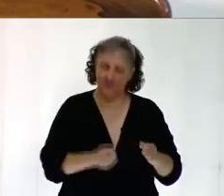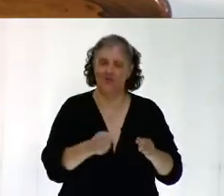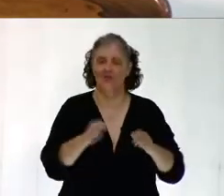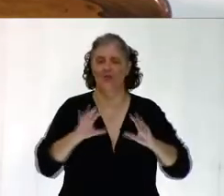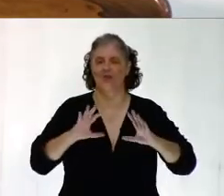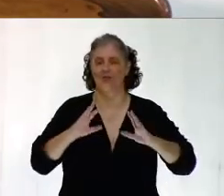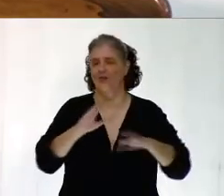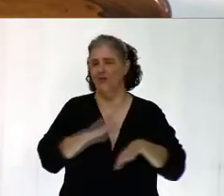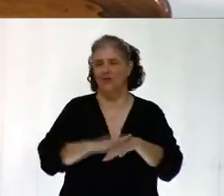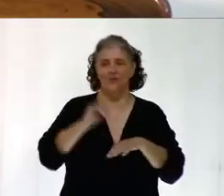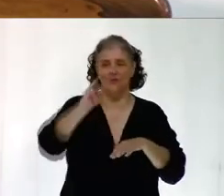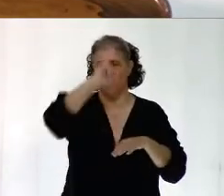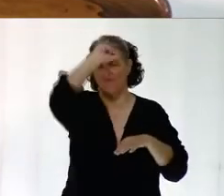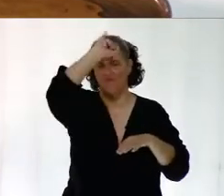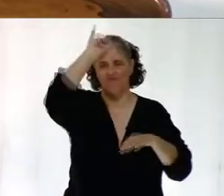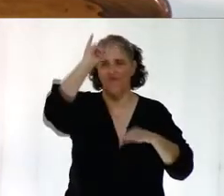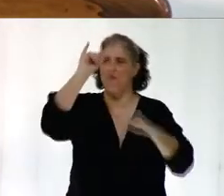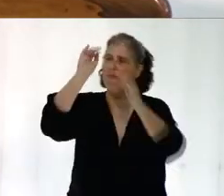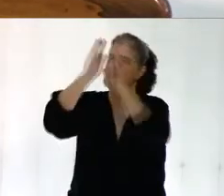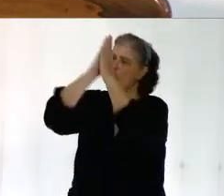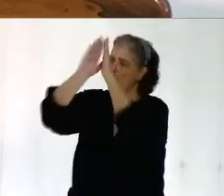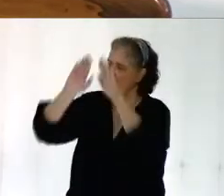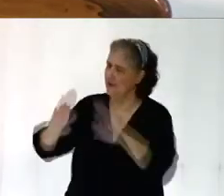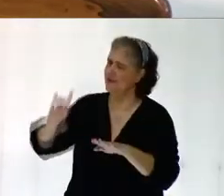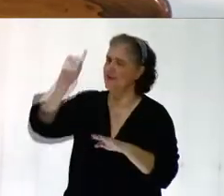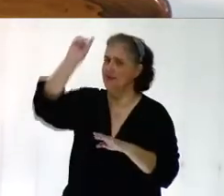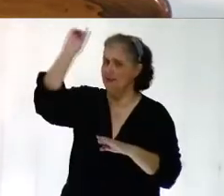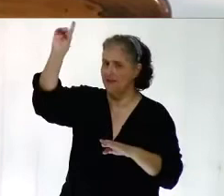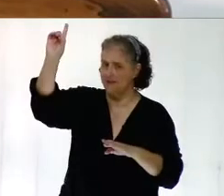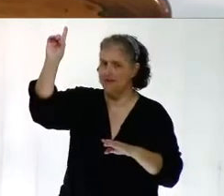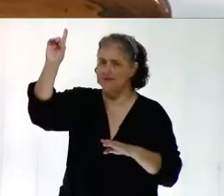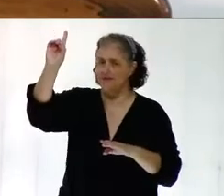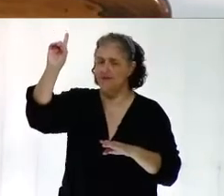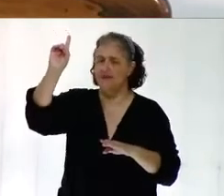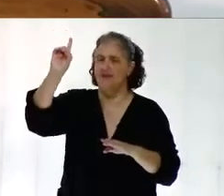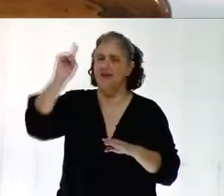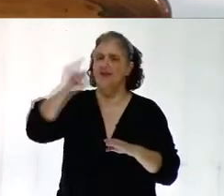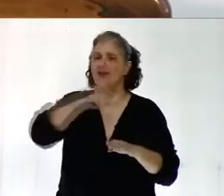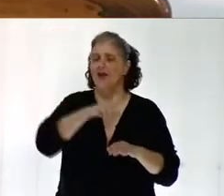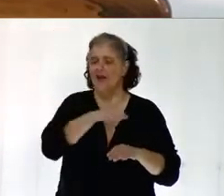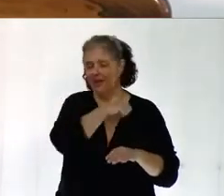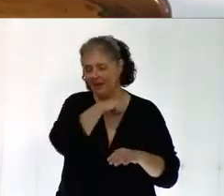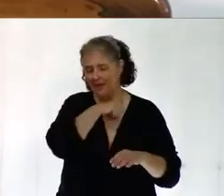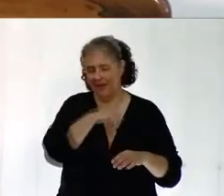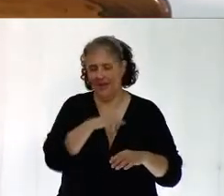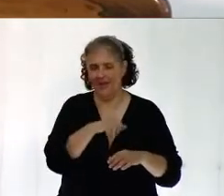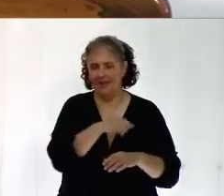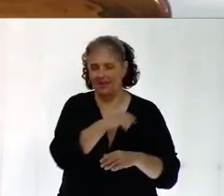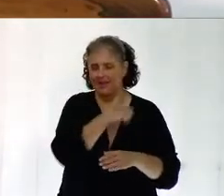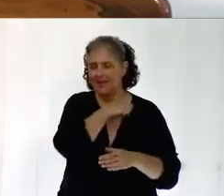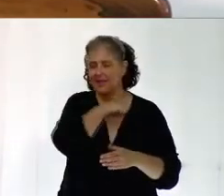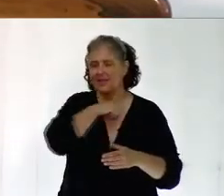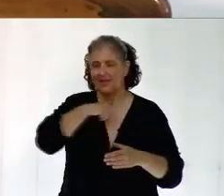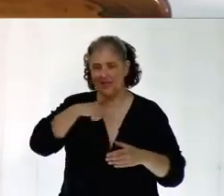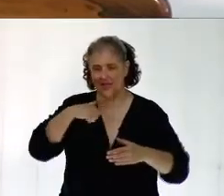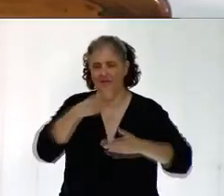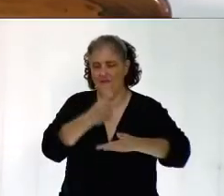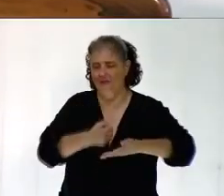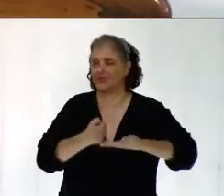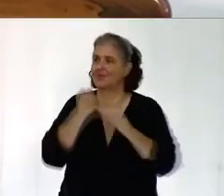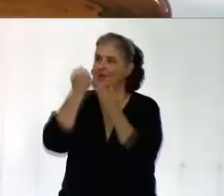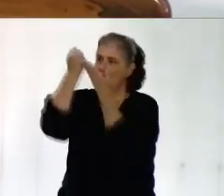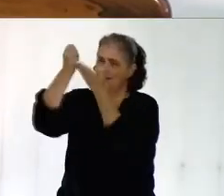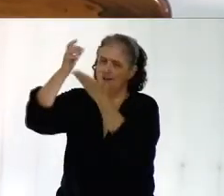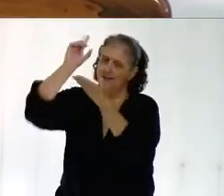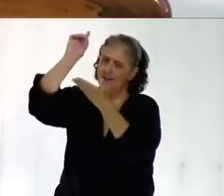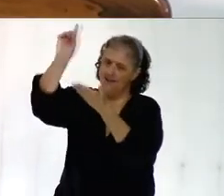coisas referentes a deus e para fazer propiciação pelos pecados do povo pois naquilo